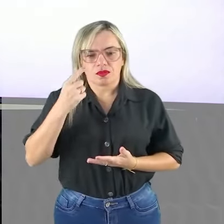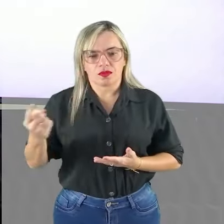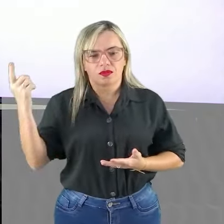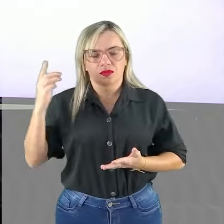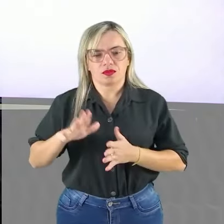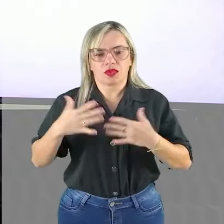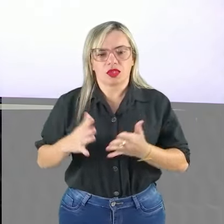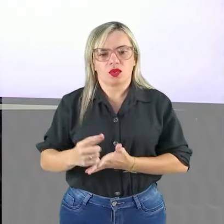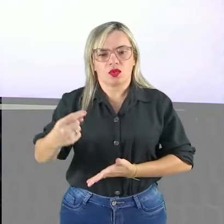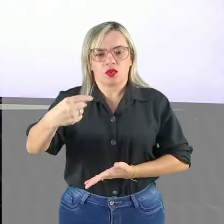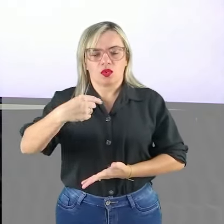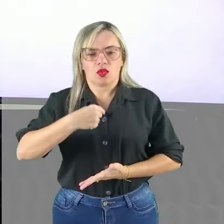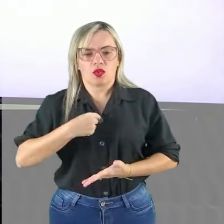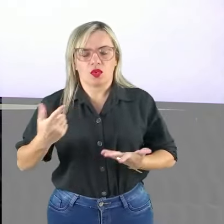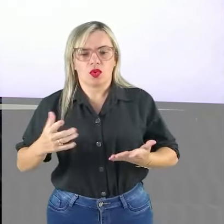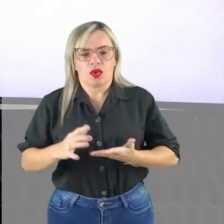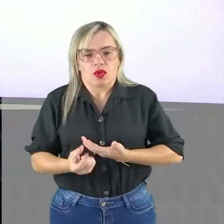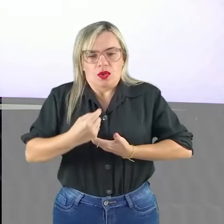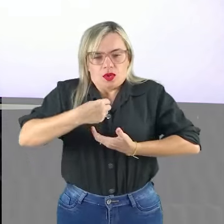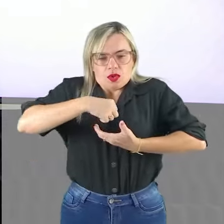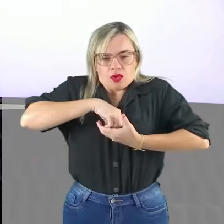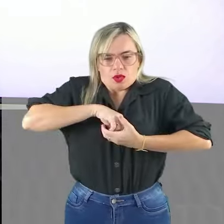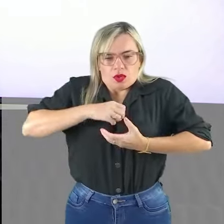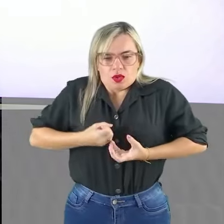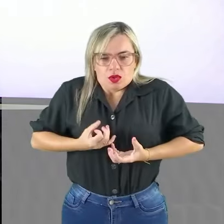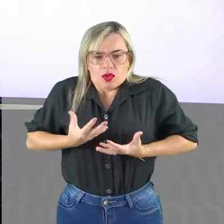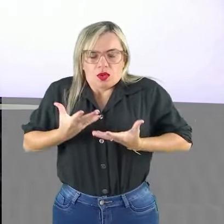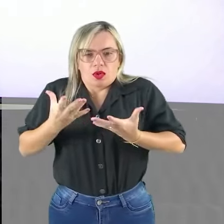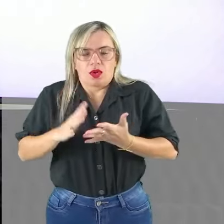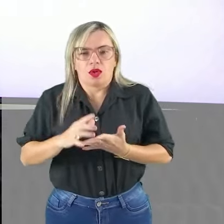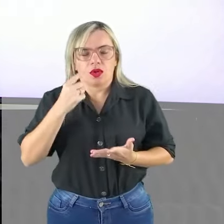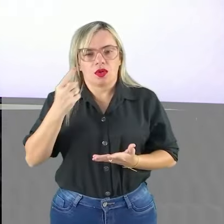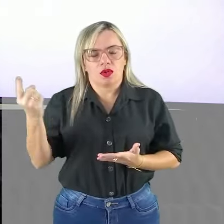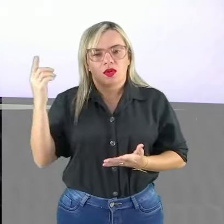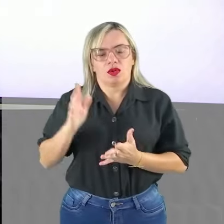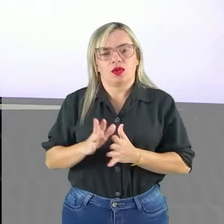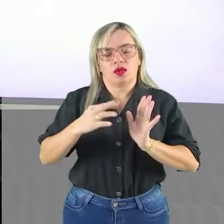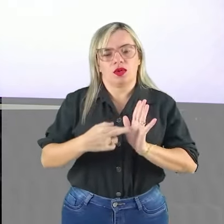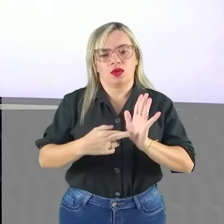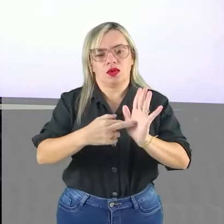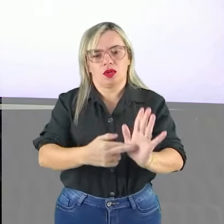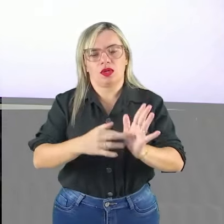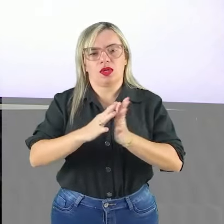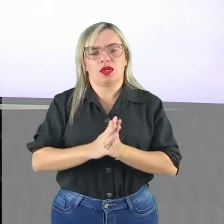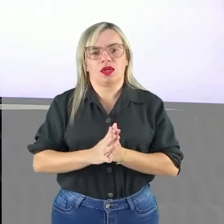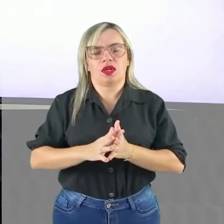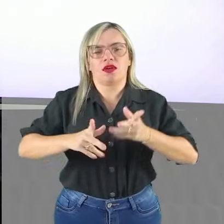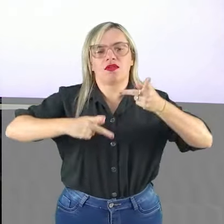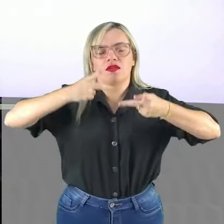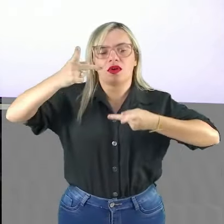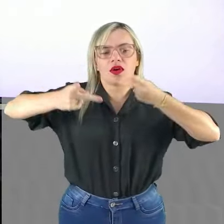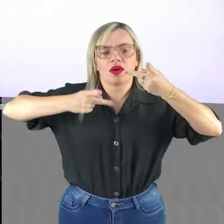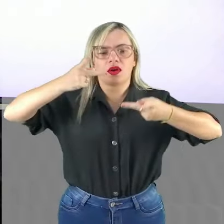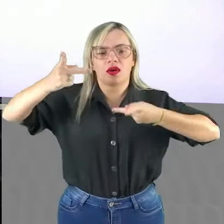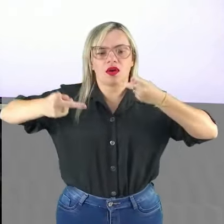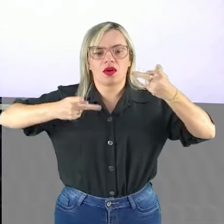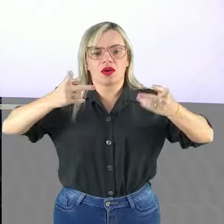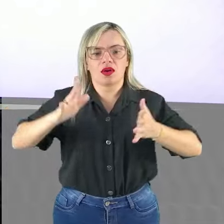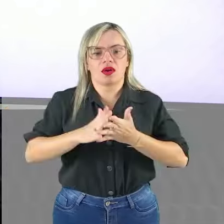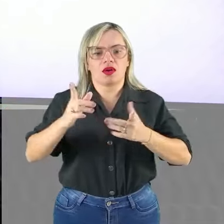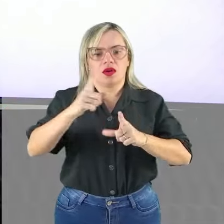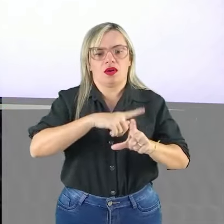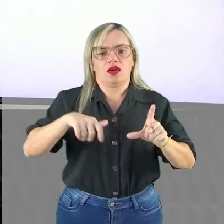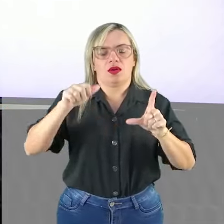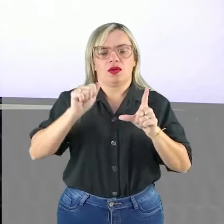tá o eu lírico destaca uma o que que é o lírico é quem está lá representando aquela voz tá certo uma